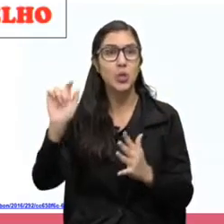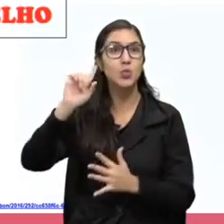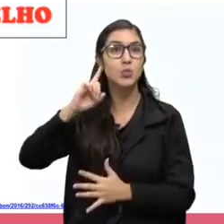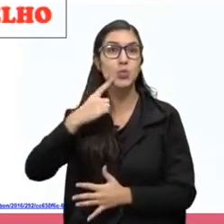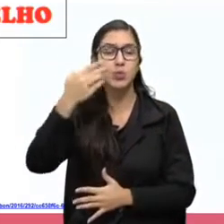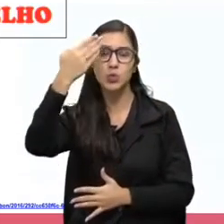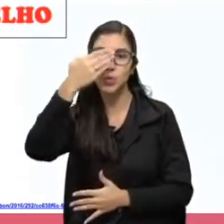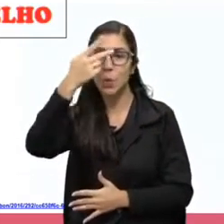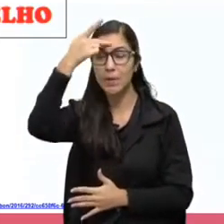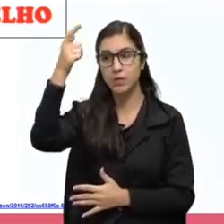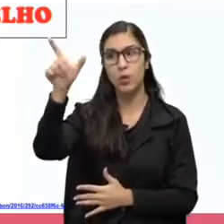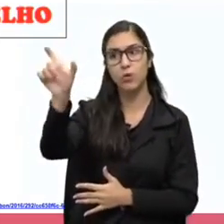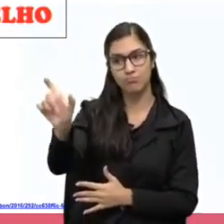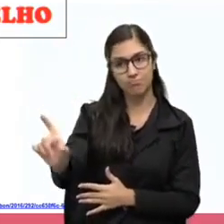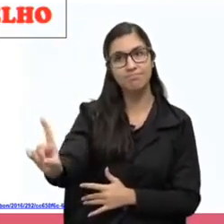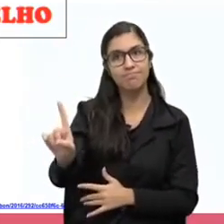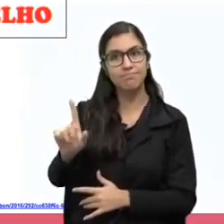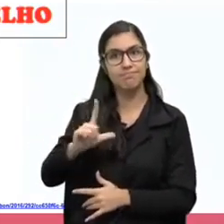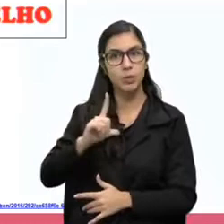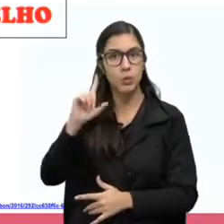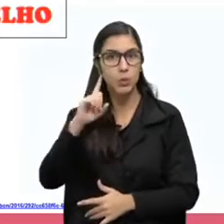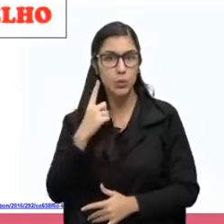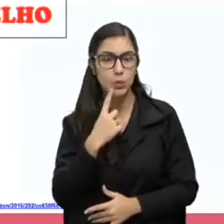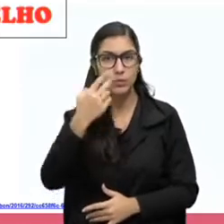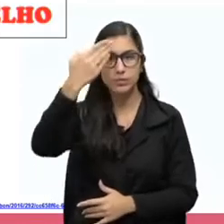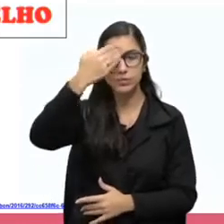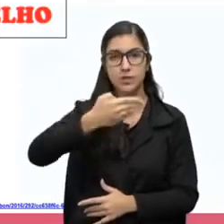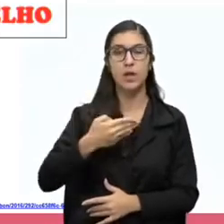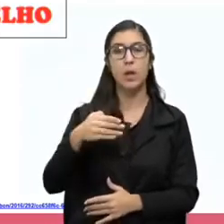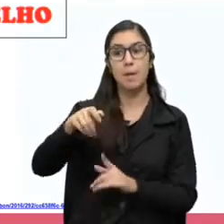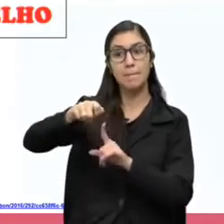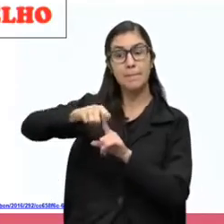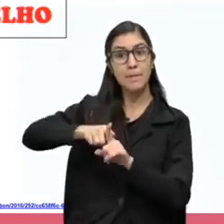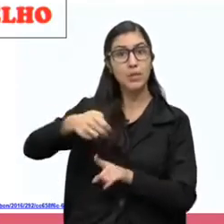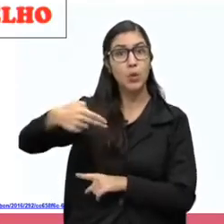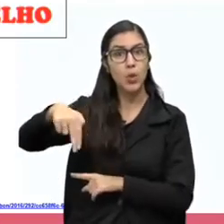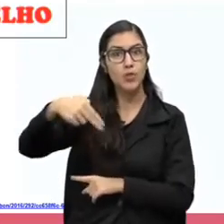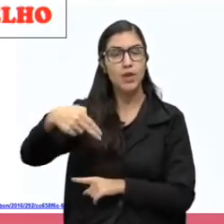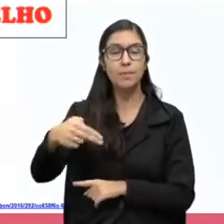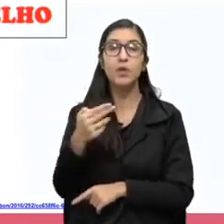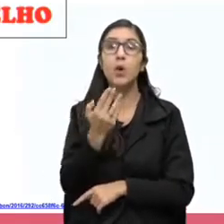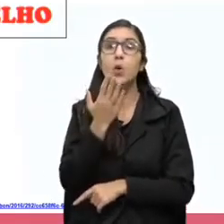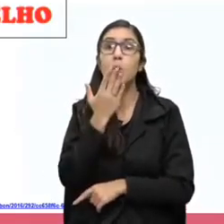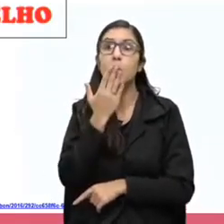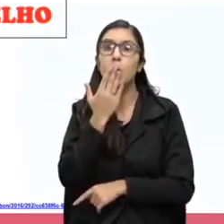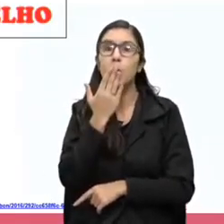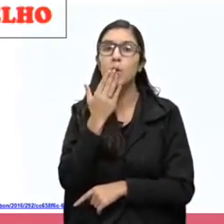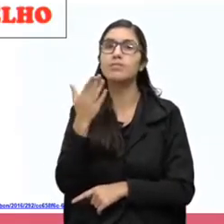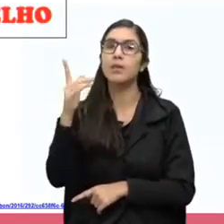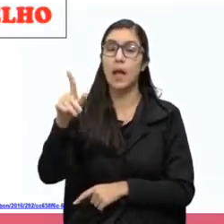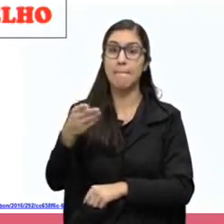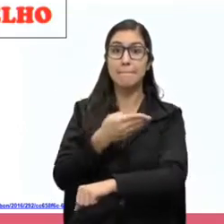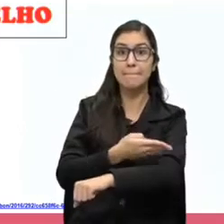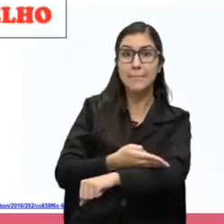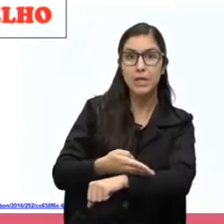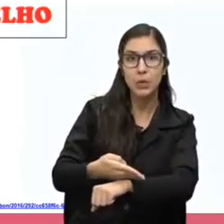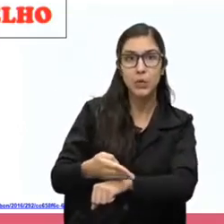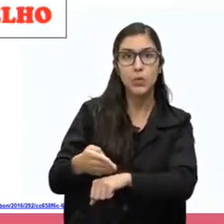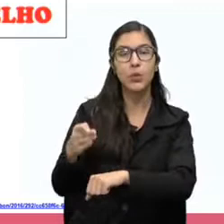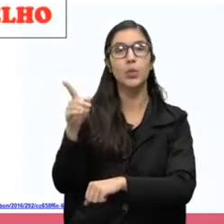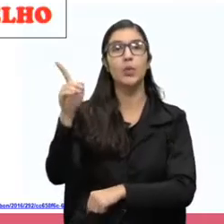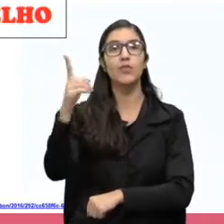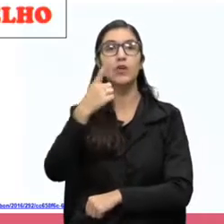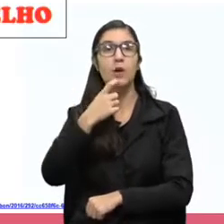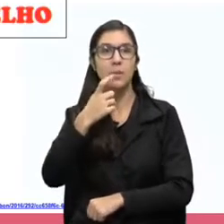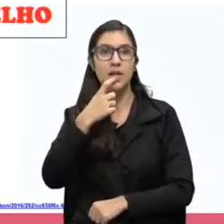ou da pessoa com surdo-cegueira em novembro. E as cores, o mês ele chama branco e vermelho, porque